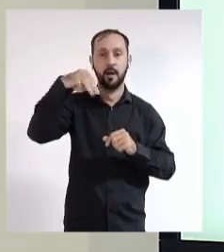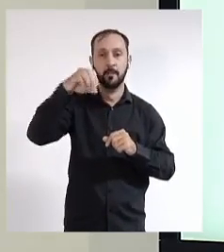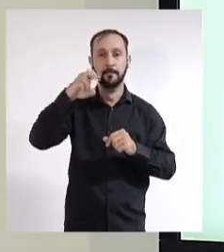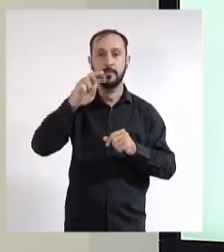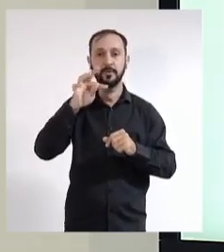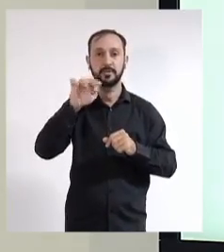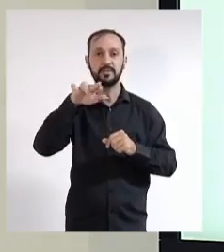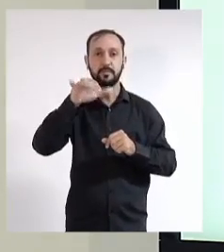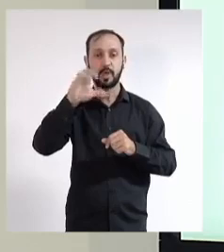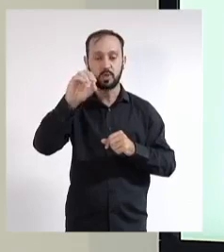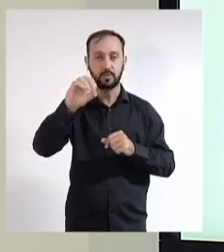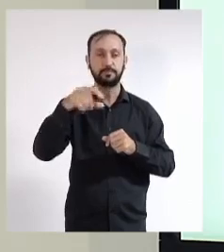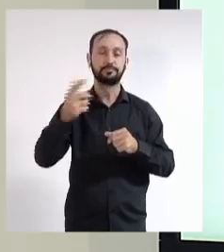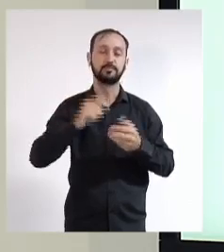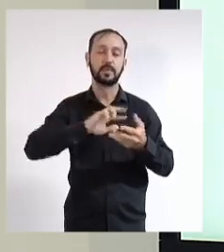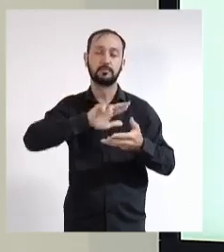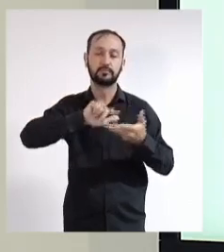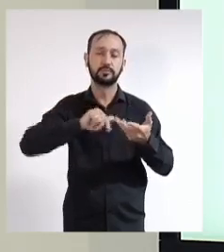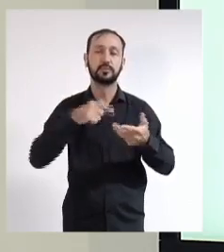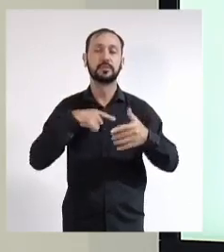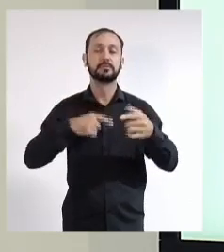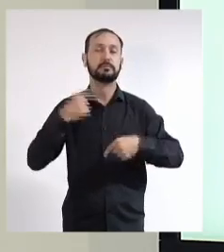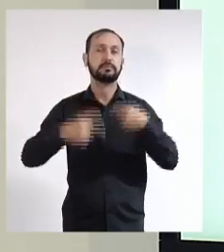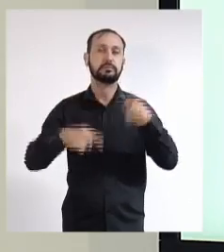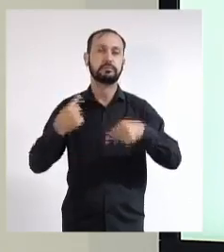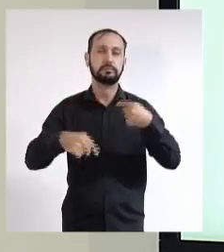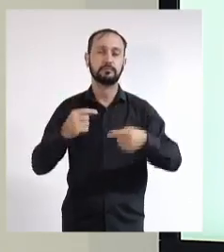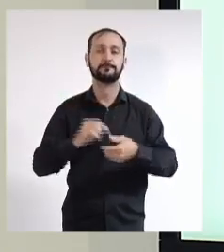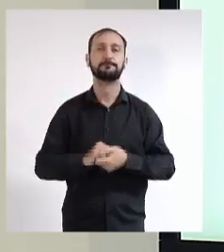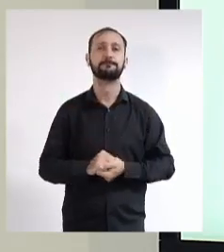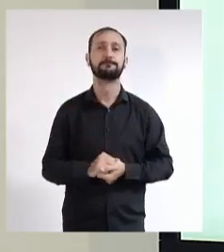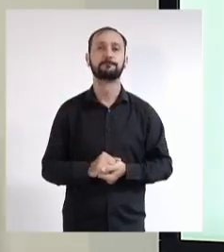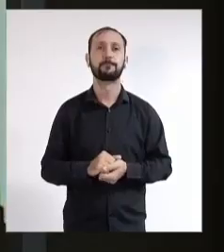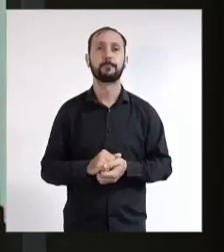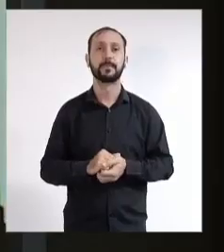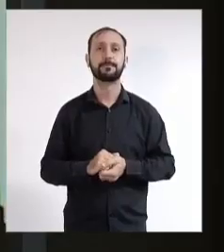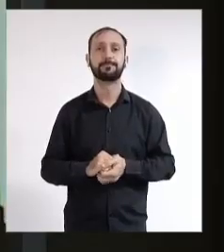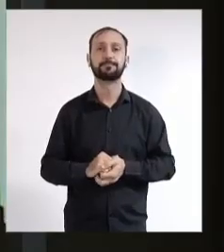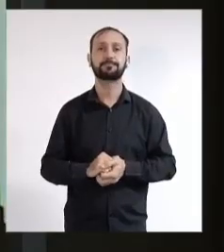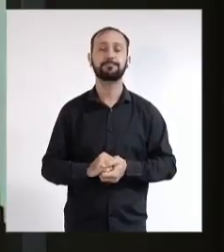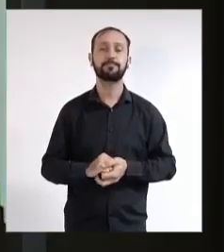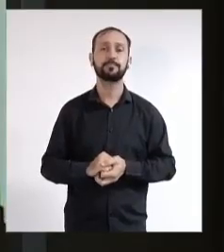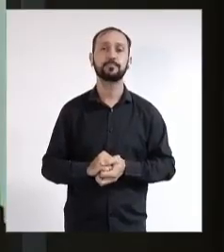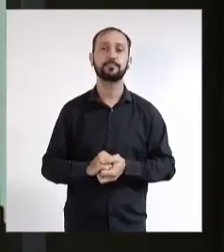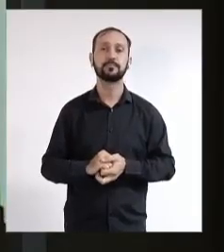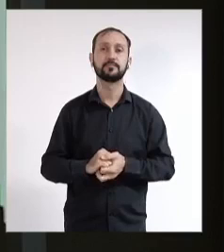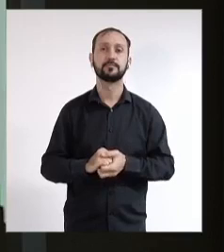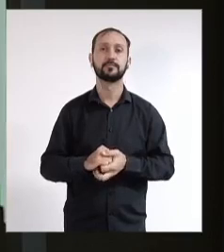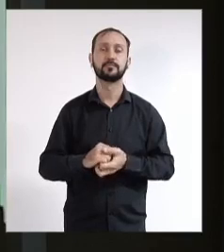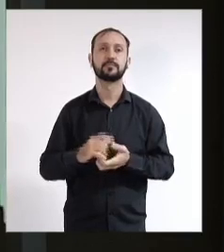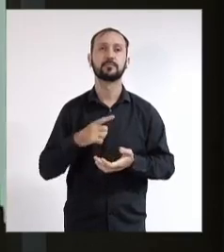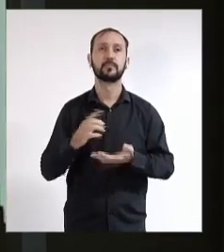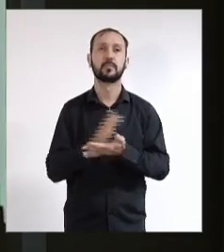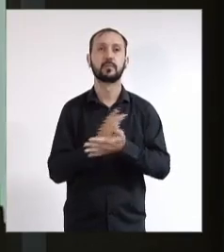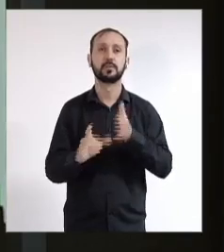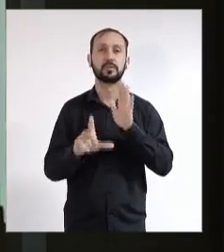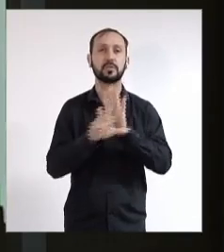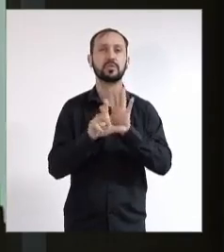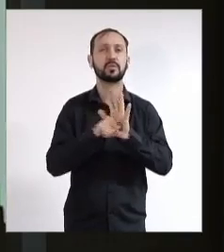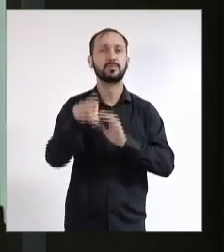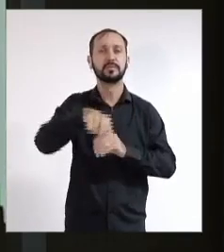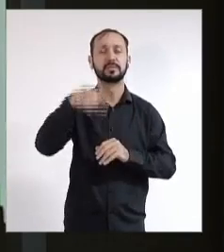depois disso é aberto diversas discussões a gente de tudo isso lá também trouxe algumas legislações só para vocês terem